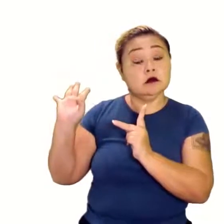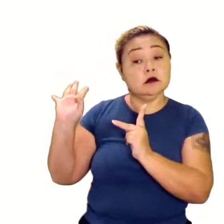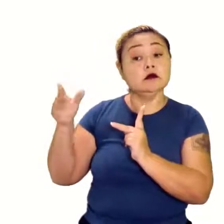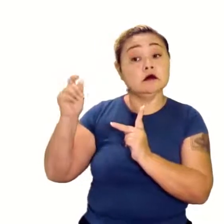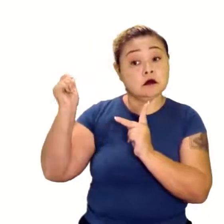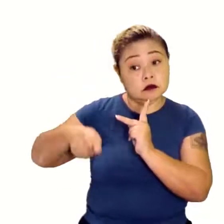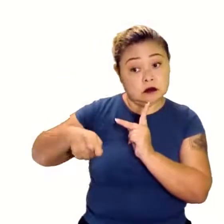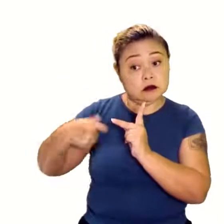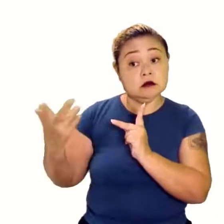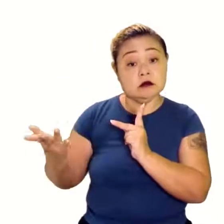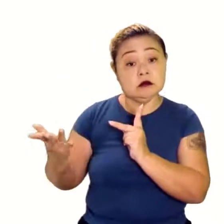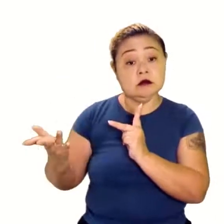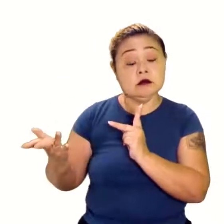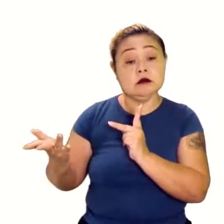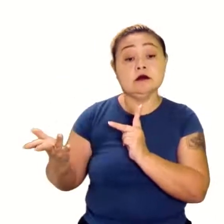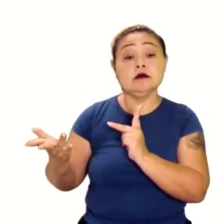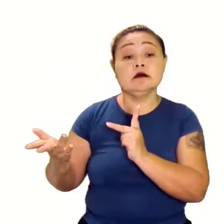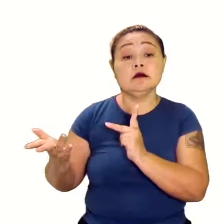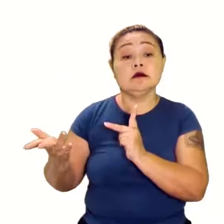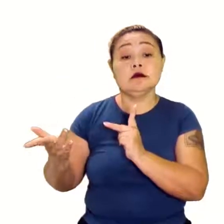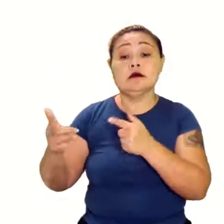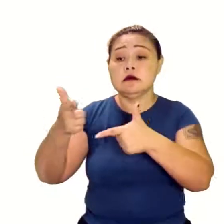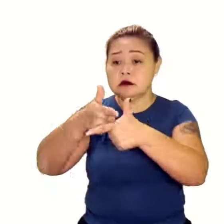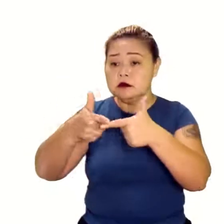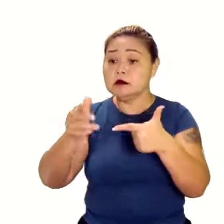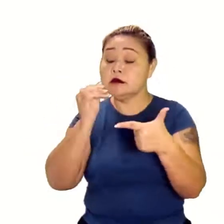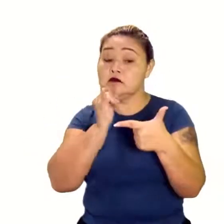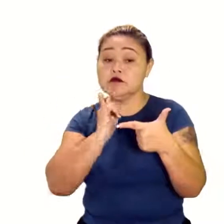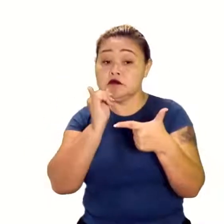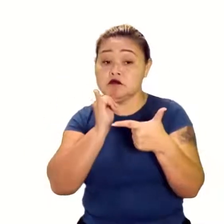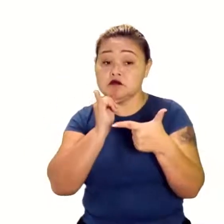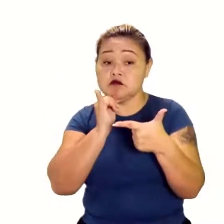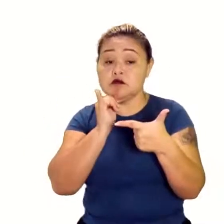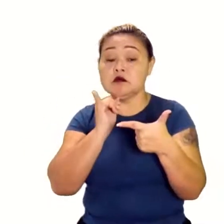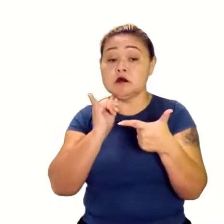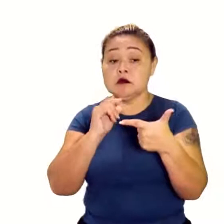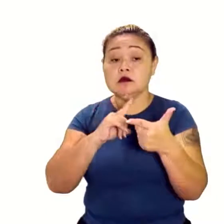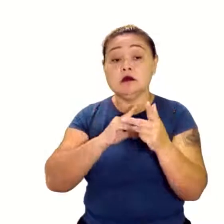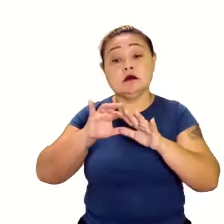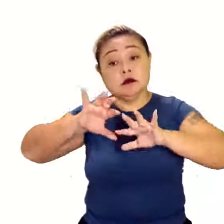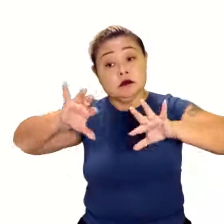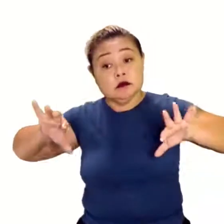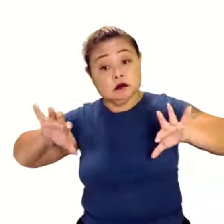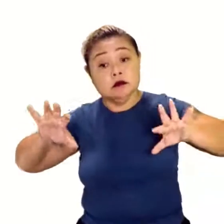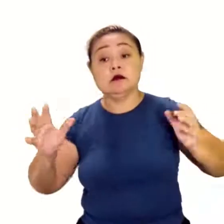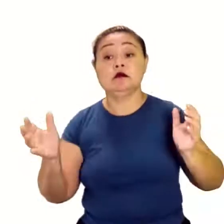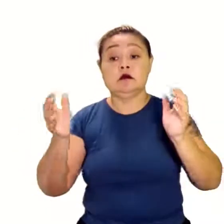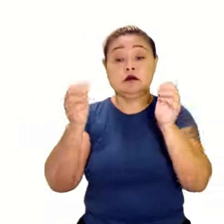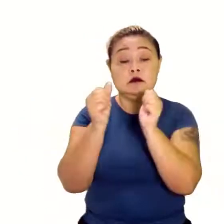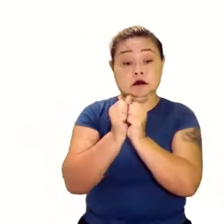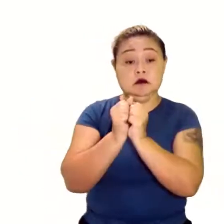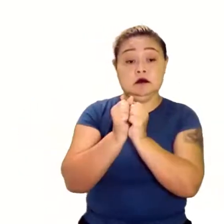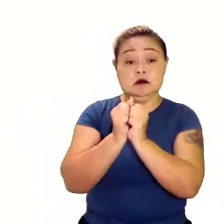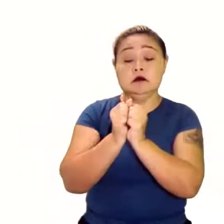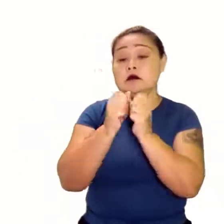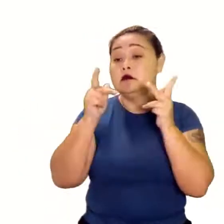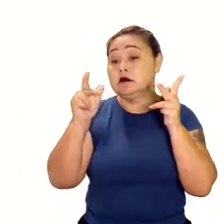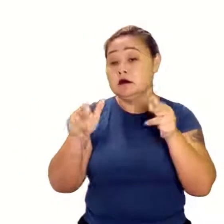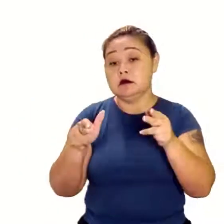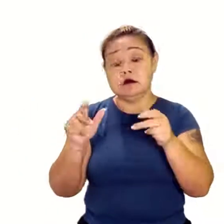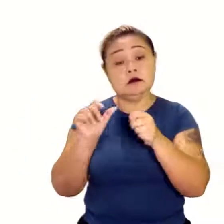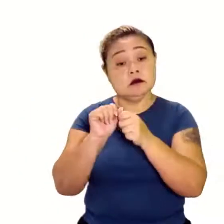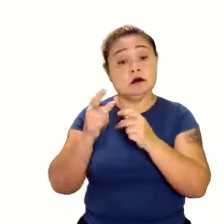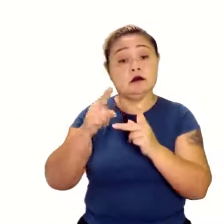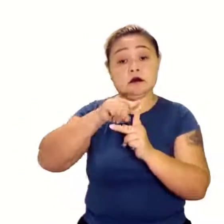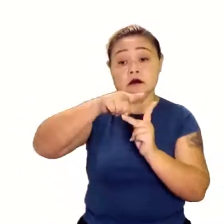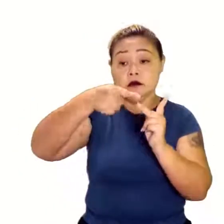isso que é possível. Beleza? Dividindo aqui, por exemplo, assim como temos separado, podemos ter junto, né? Isso aqui é a mesma